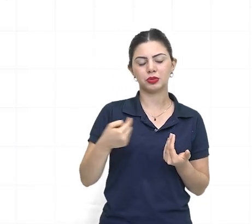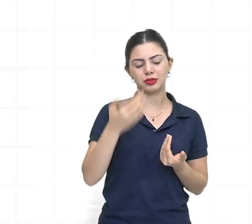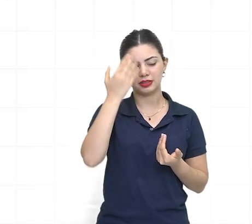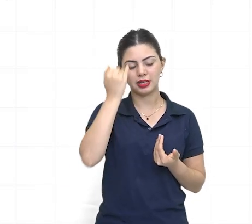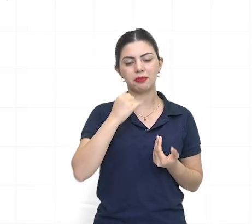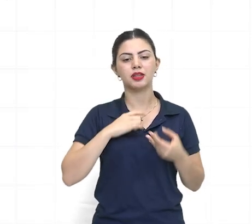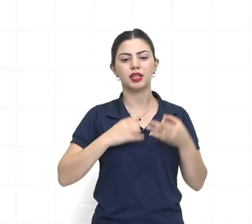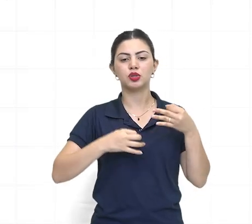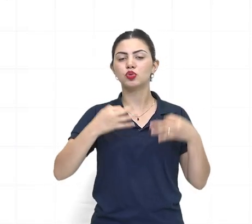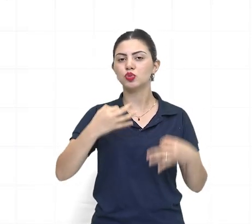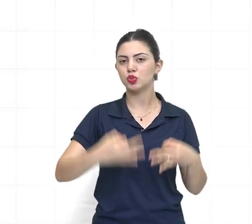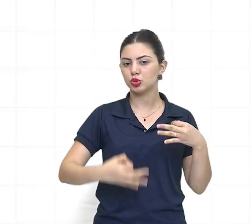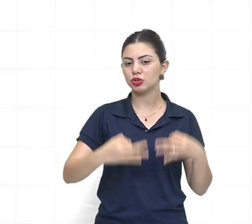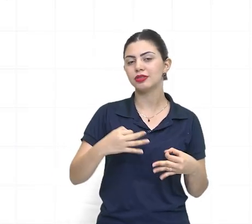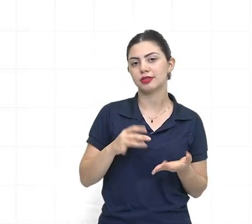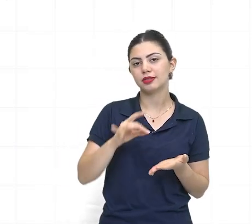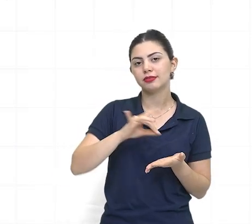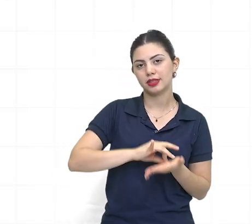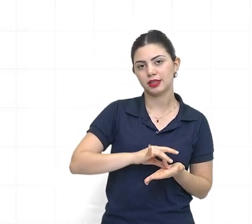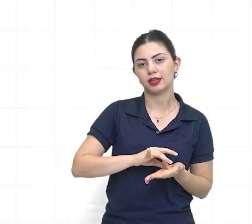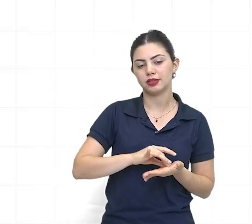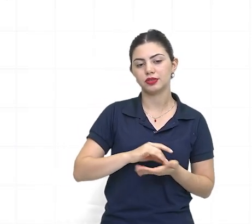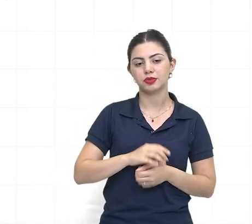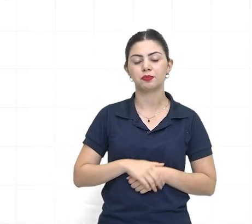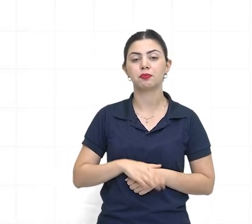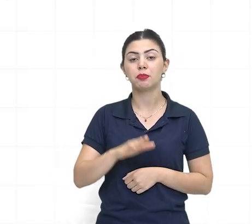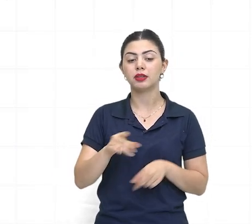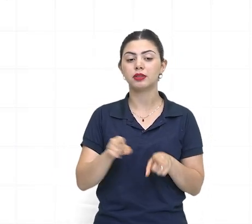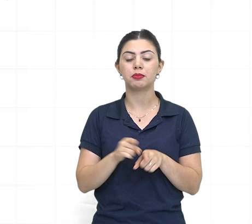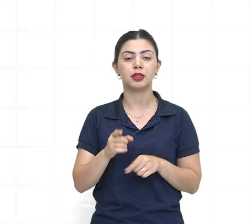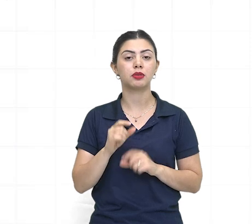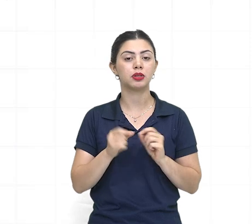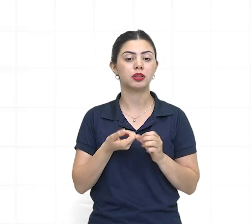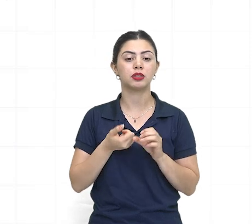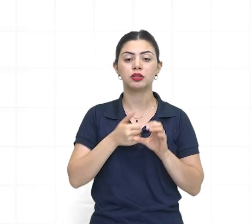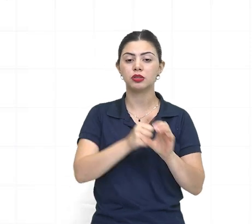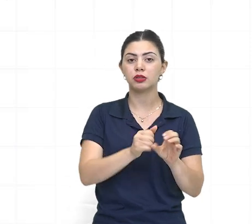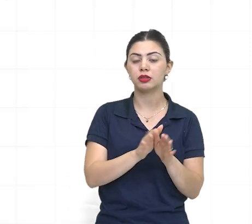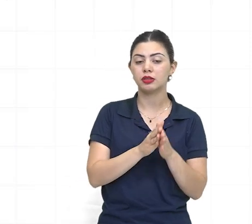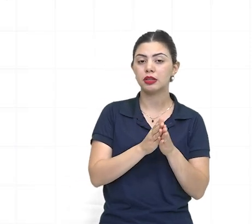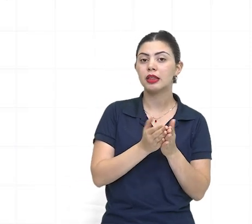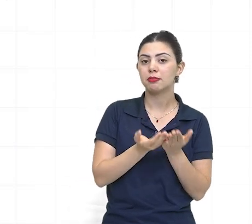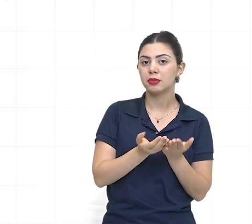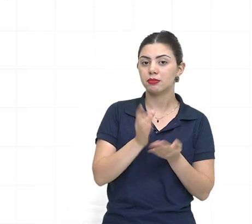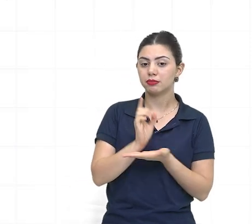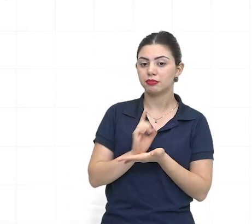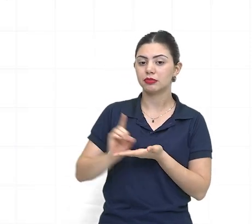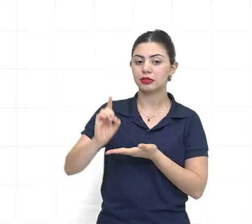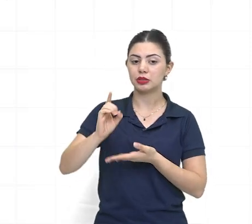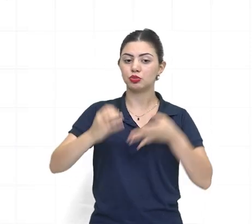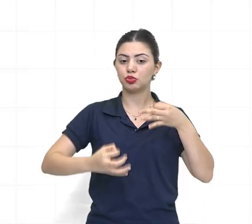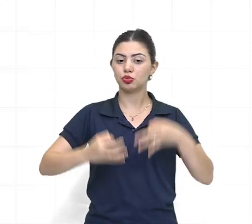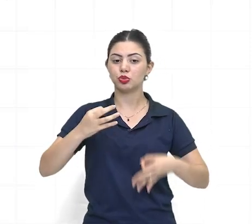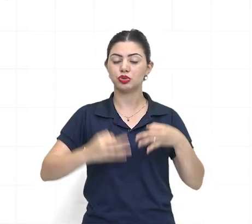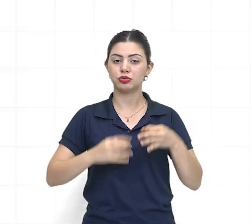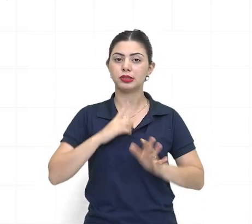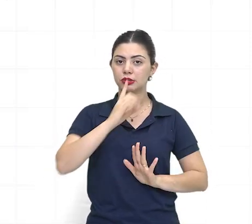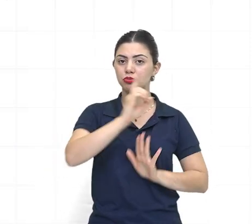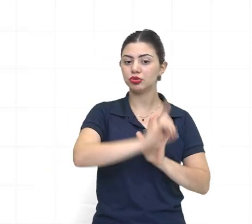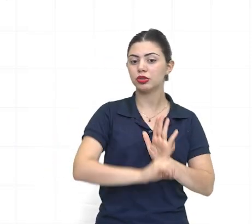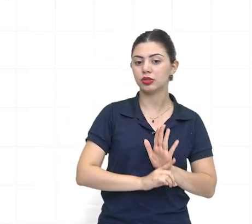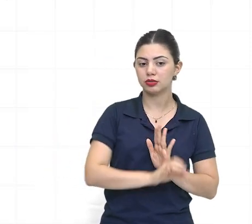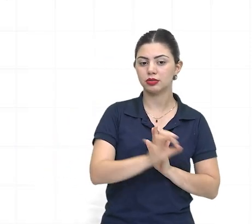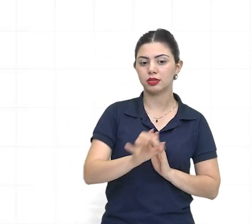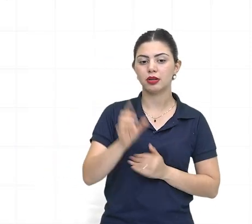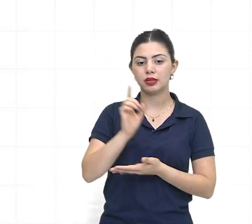é justo e o que não é. E no cristianismo, o Deus bíblico promove a justiça e estabelece o direito. É um